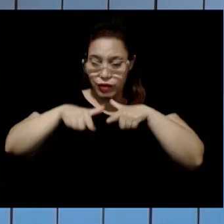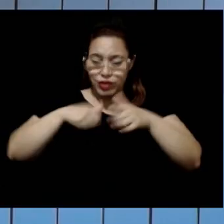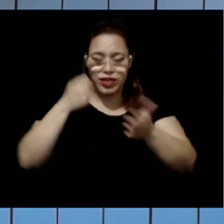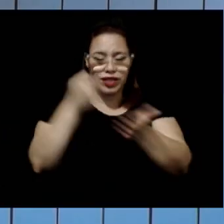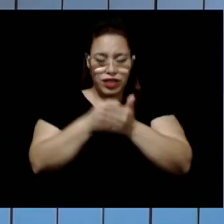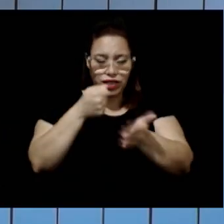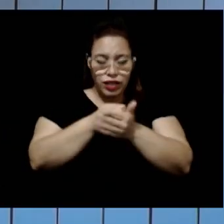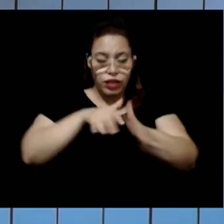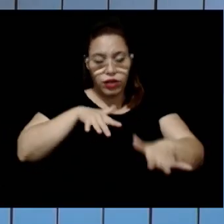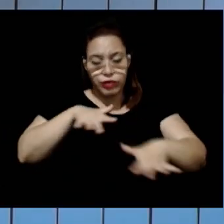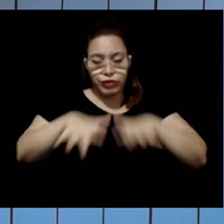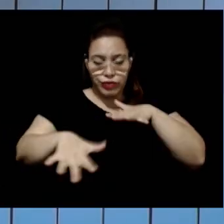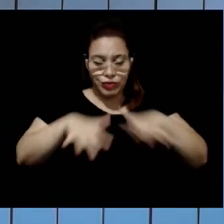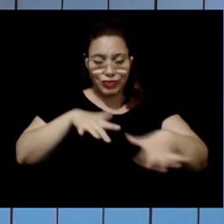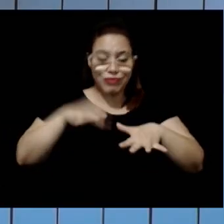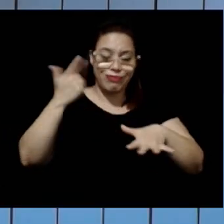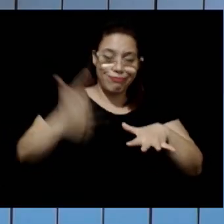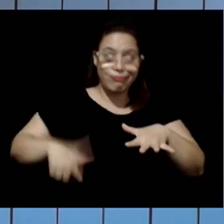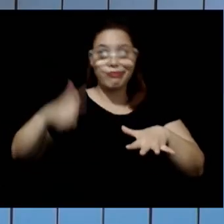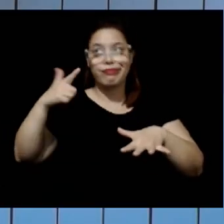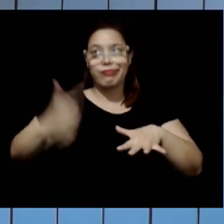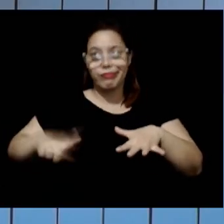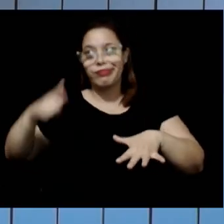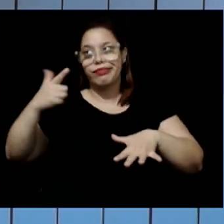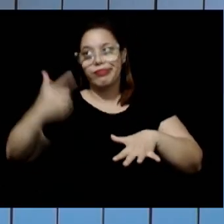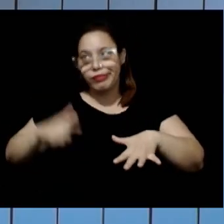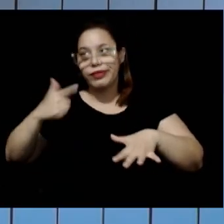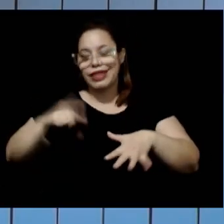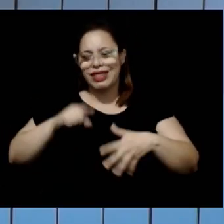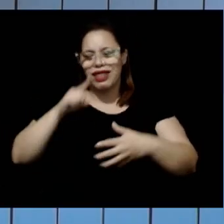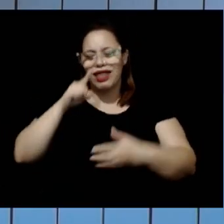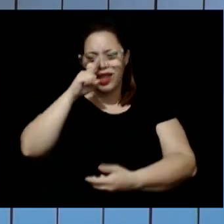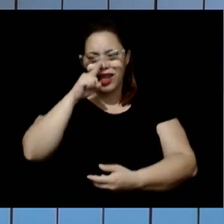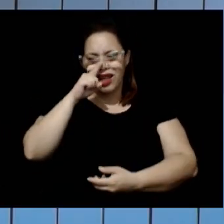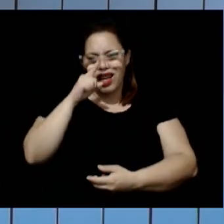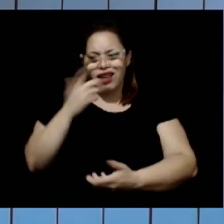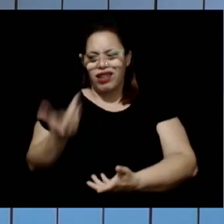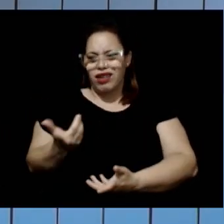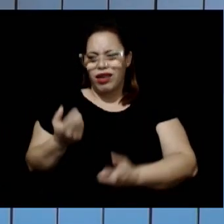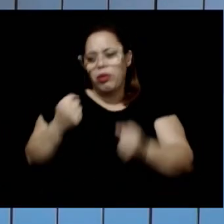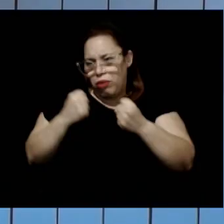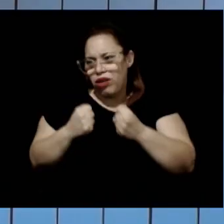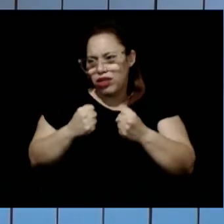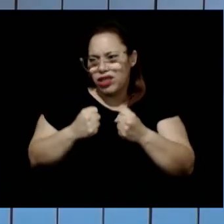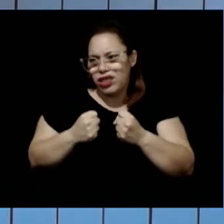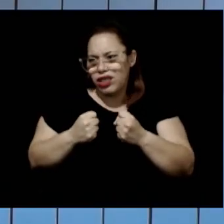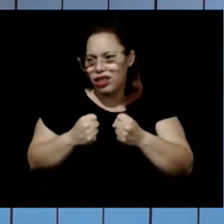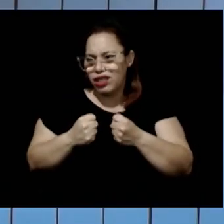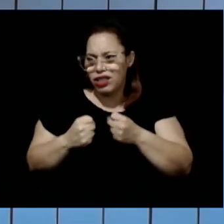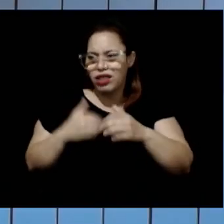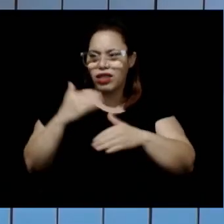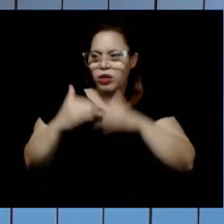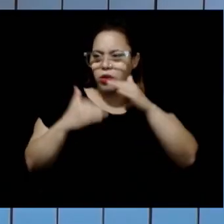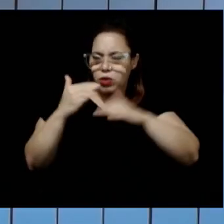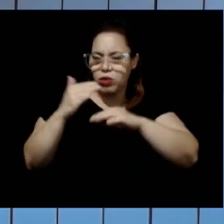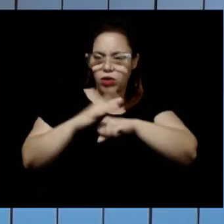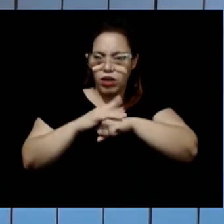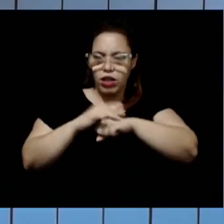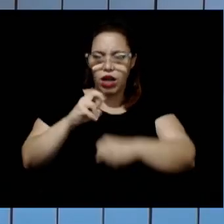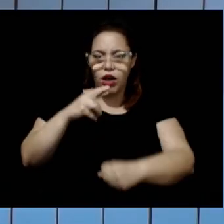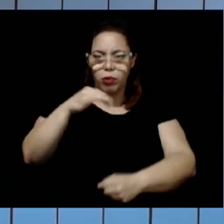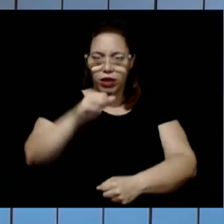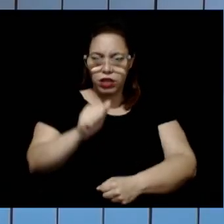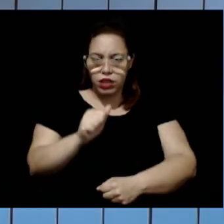movimentos repetitivos, isso também é prejudicial de alguma forma? Pode gerar aí alguma doença reumática?